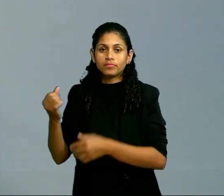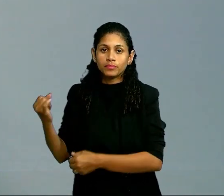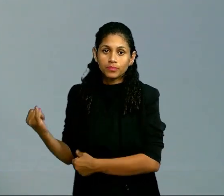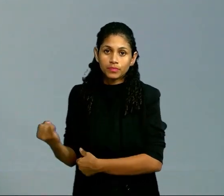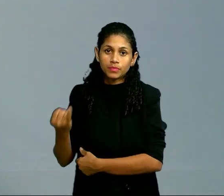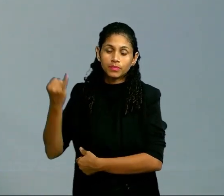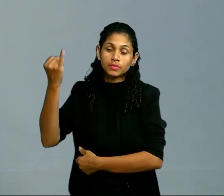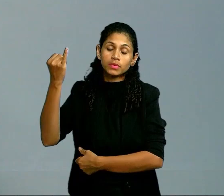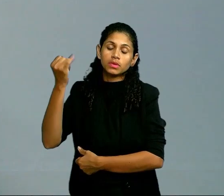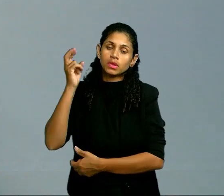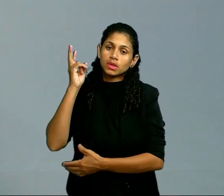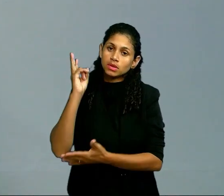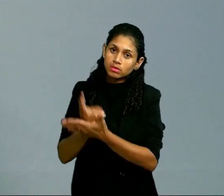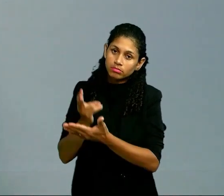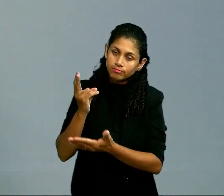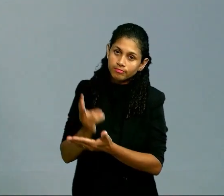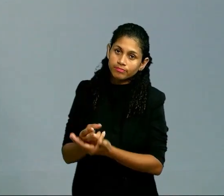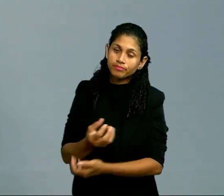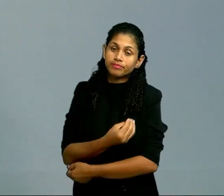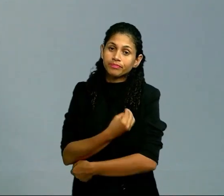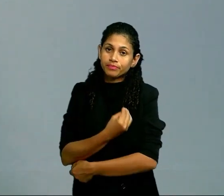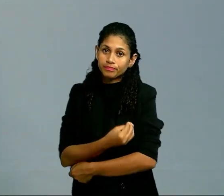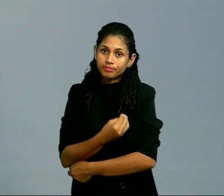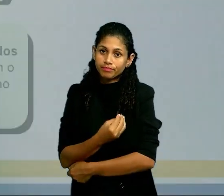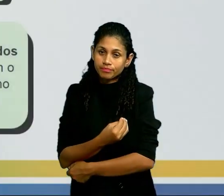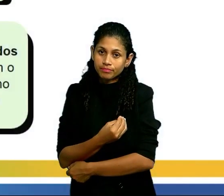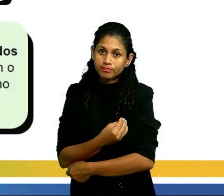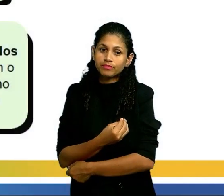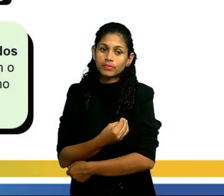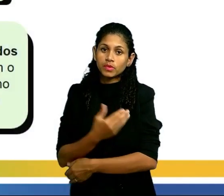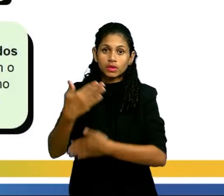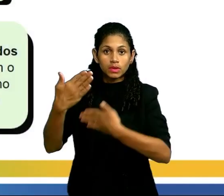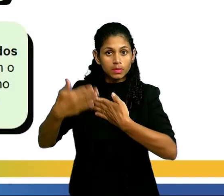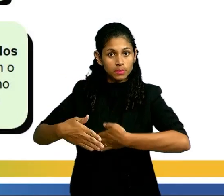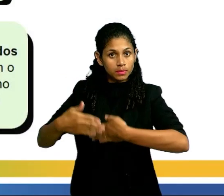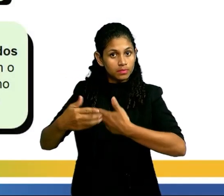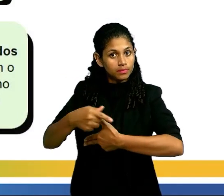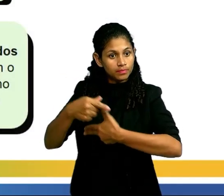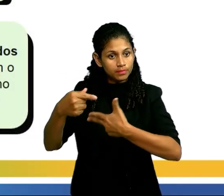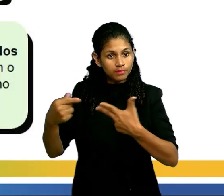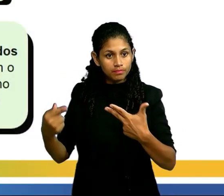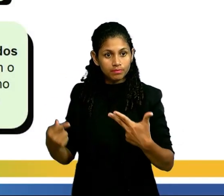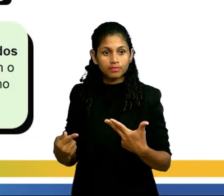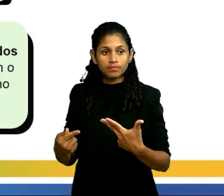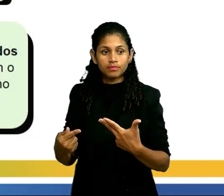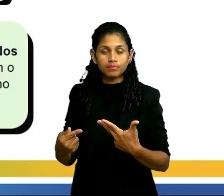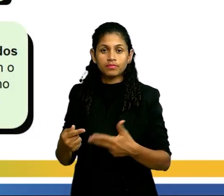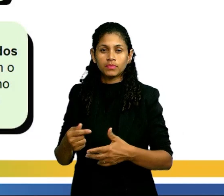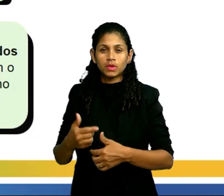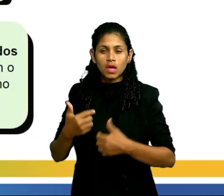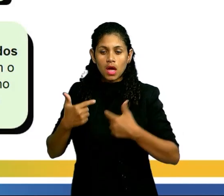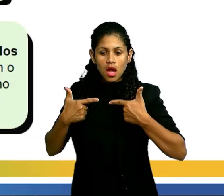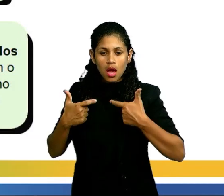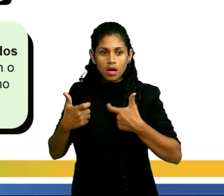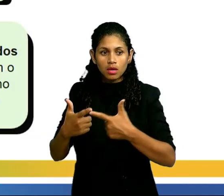né, que sempre faz parte aí também das provas do Enem. Essa é a Guerra do